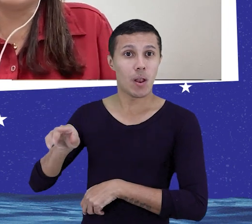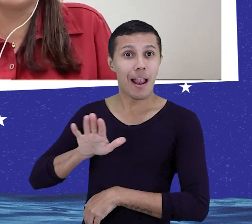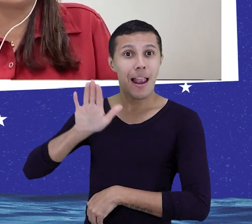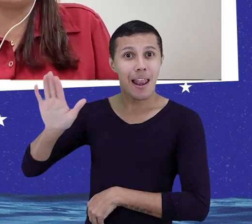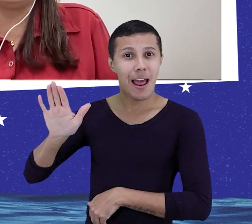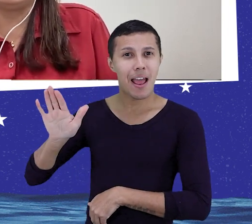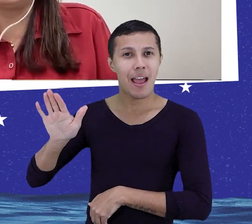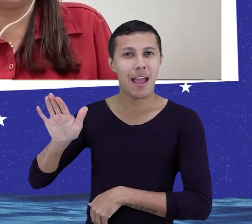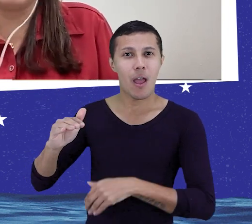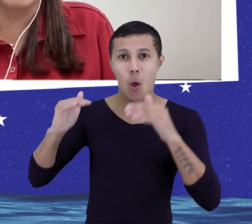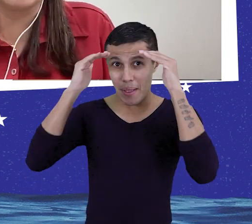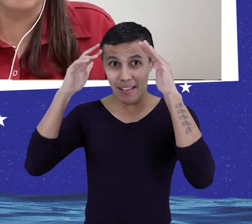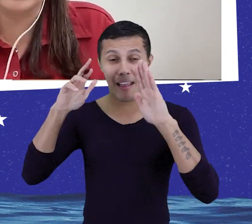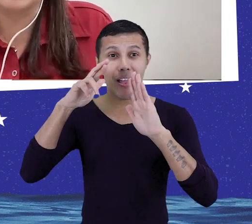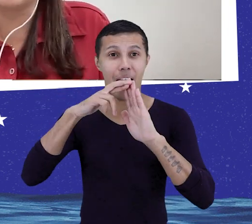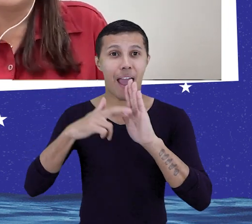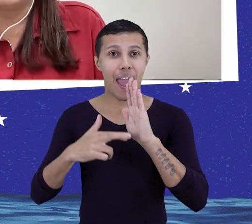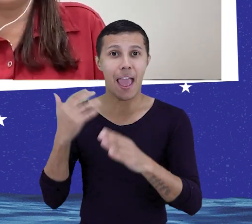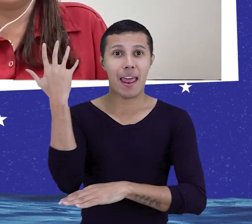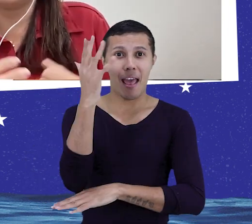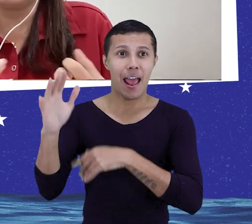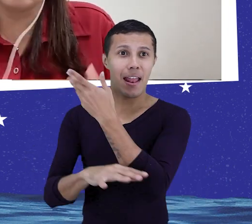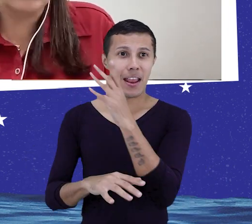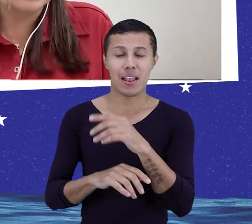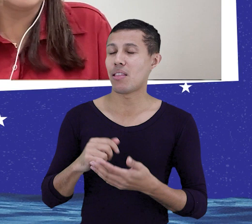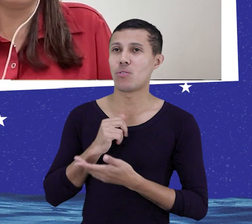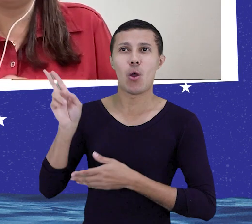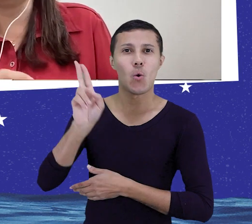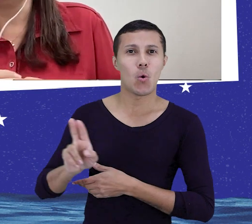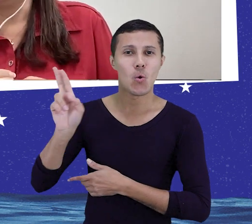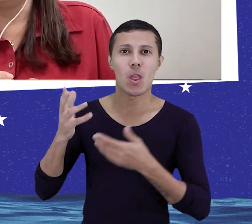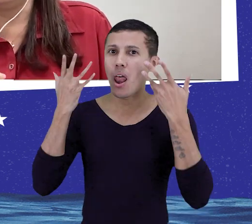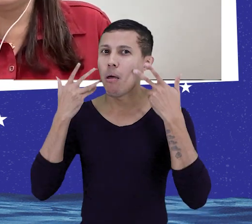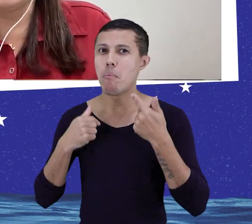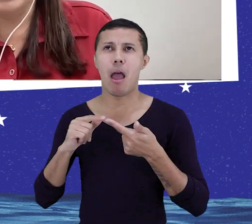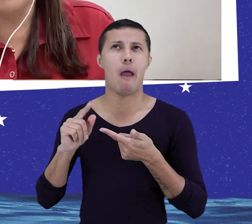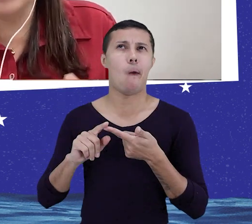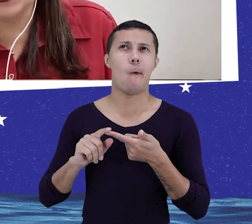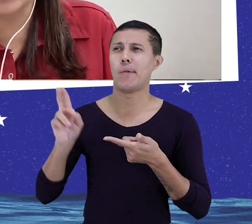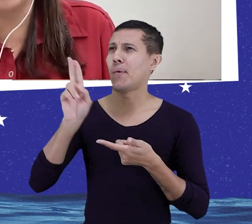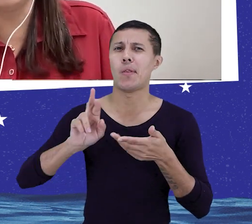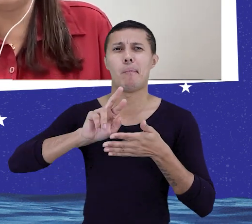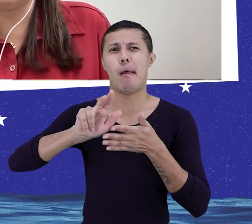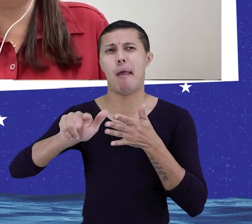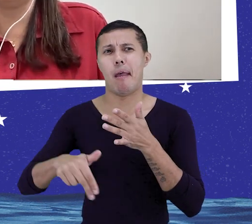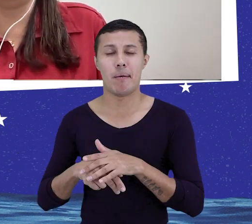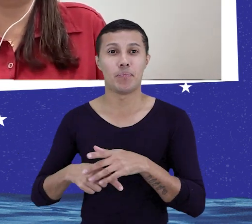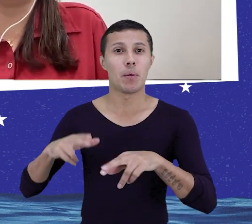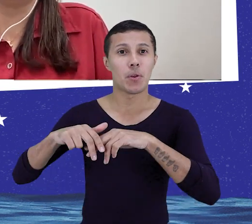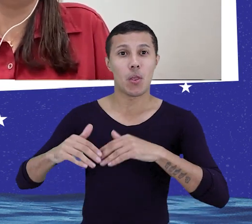bem verde, né? Naquela linha que eu não estou usando reagente, eu não estou usando animal, a política